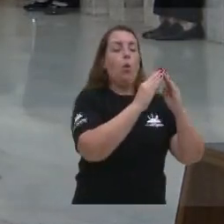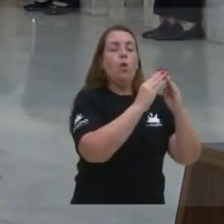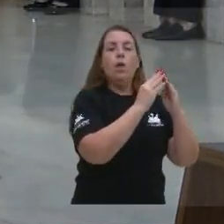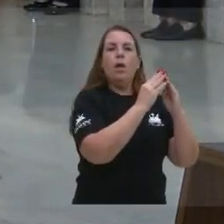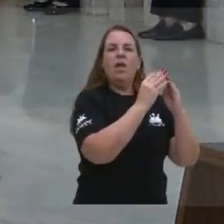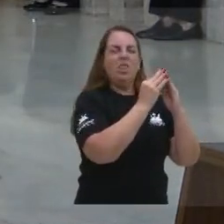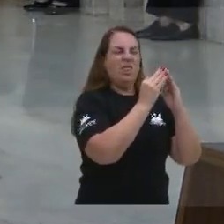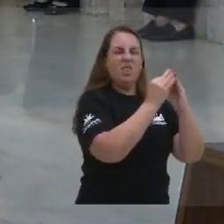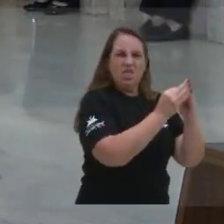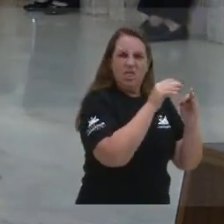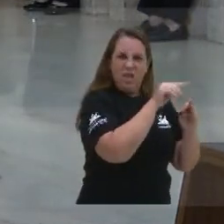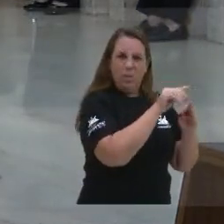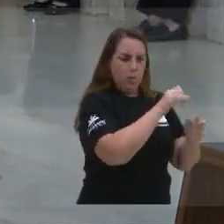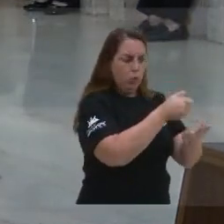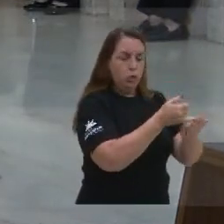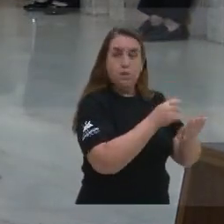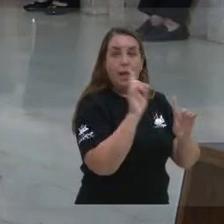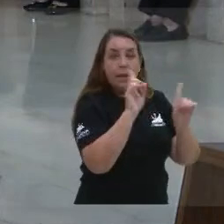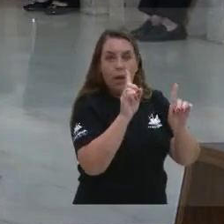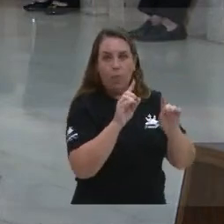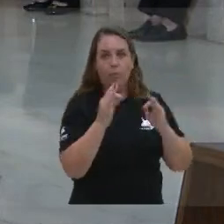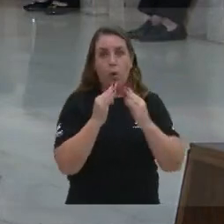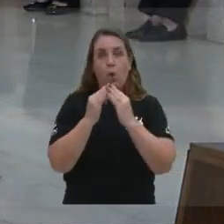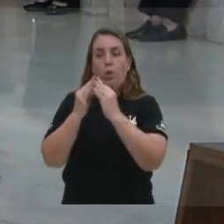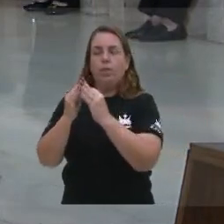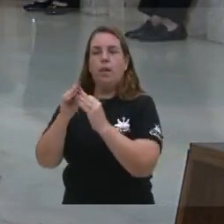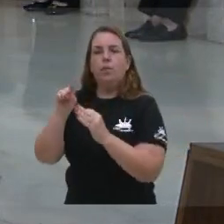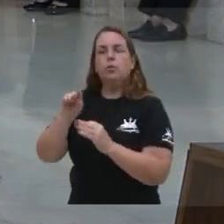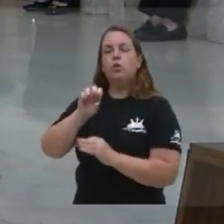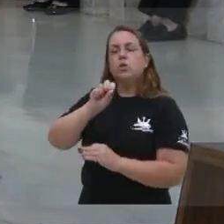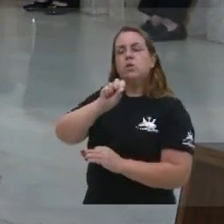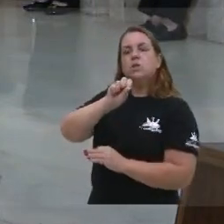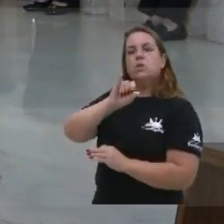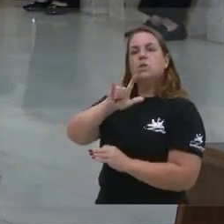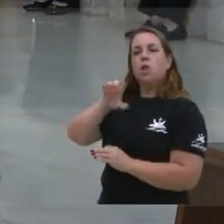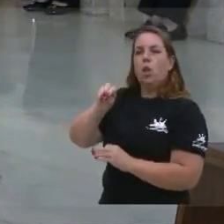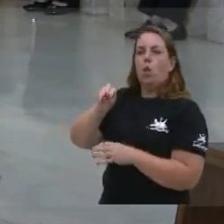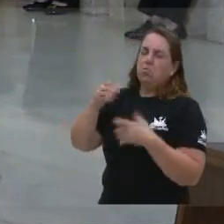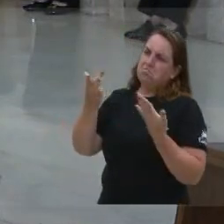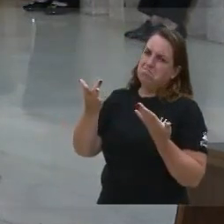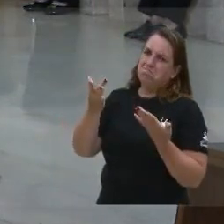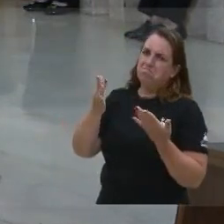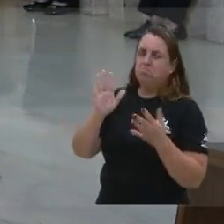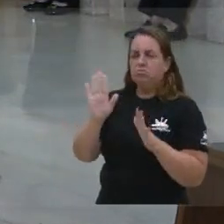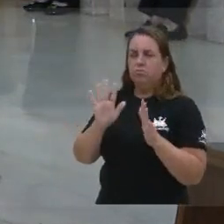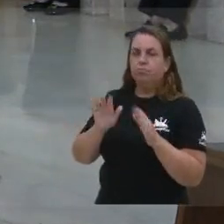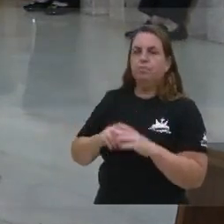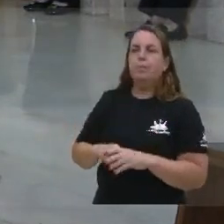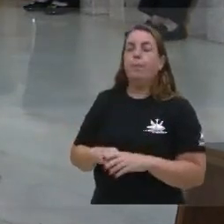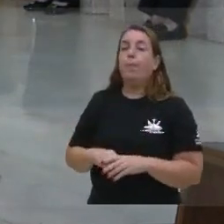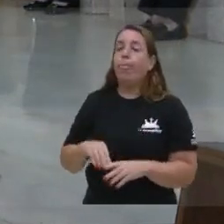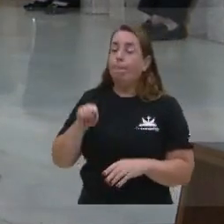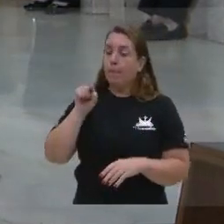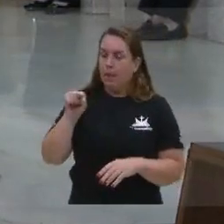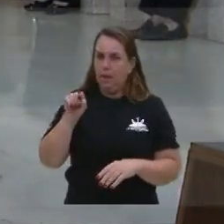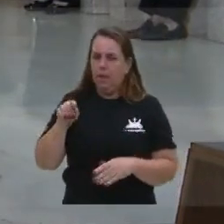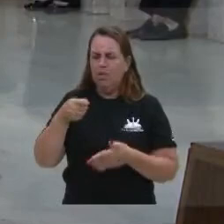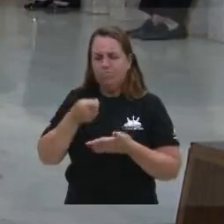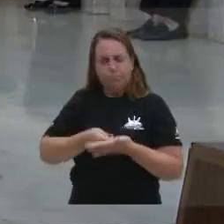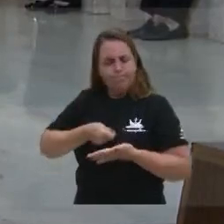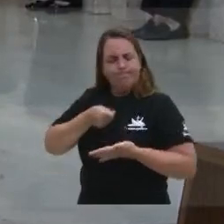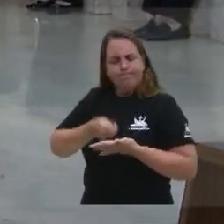sido construído, é de Siló, ou Silo, depende a pronúncia. E ele se